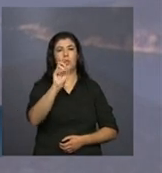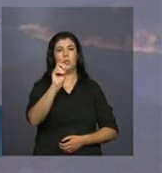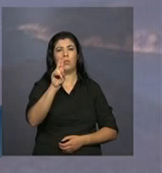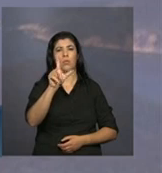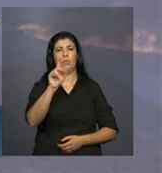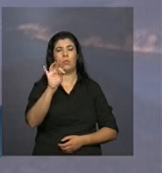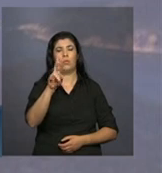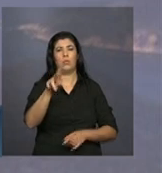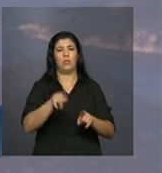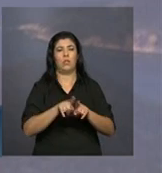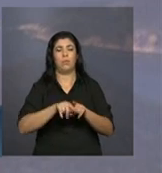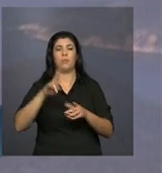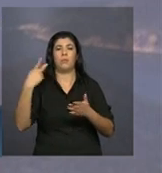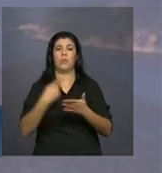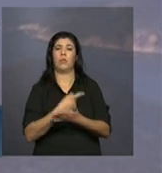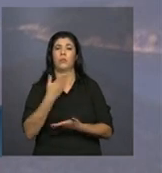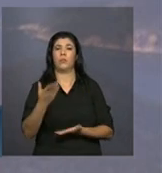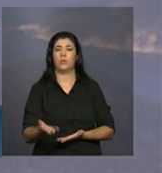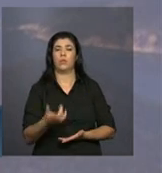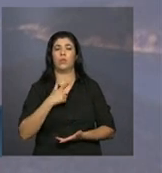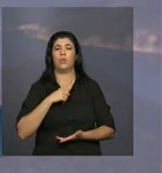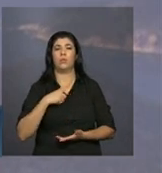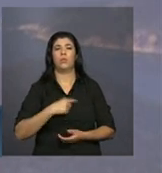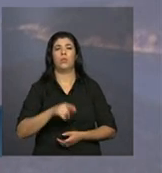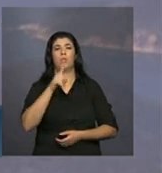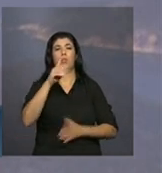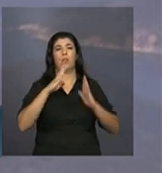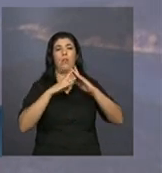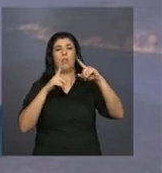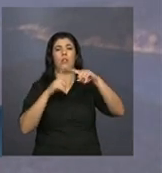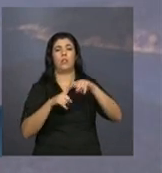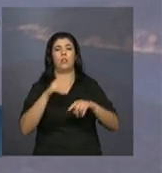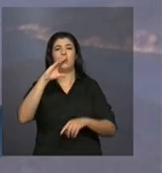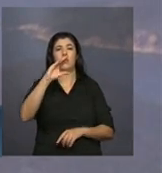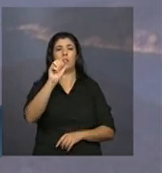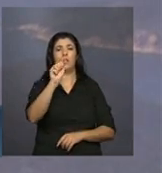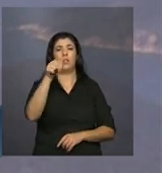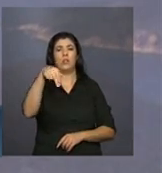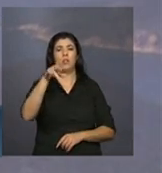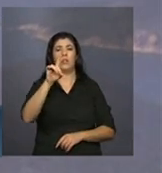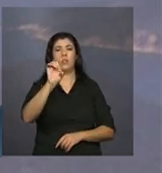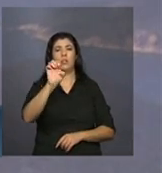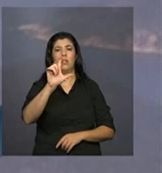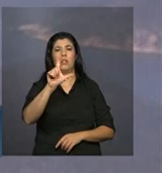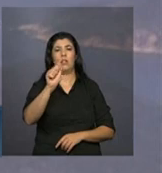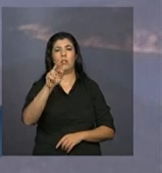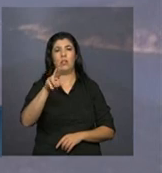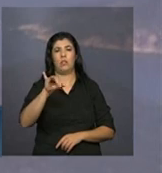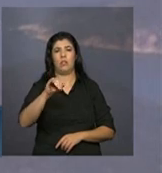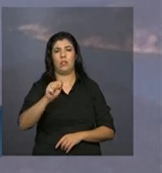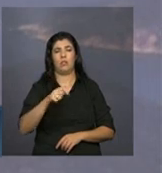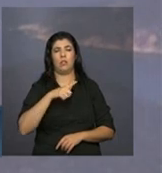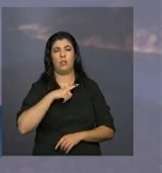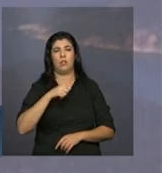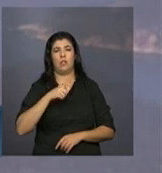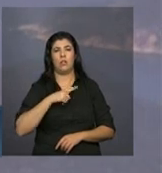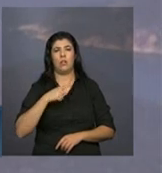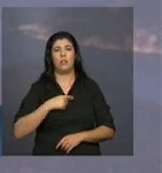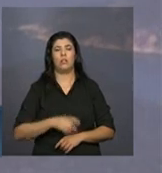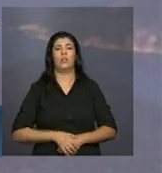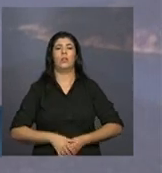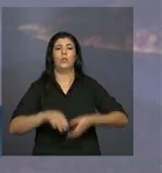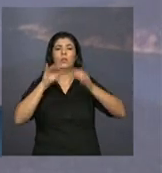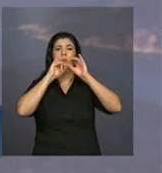nessa região também do Rio de Janeiro, chamado Centro Histórico, nós vamos ter grandes comícios, como foi